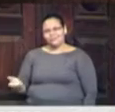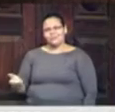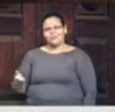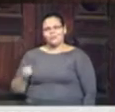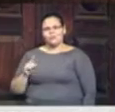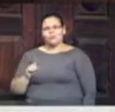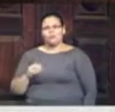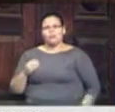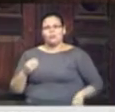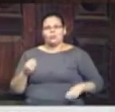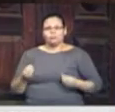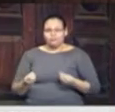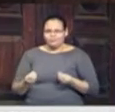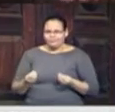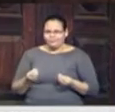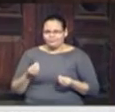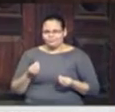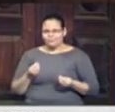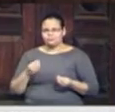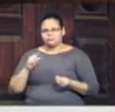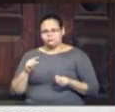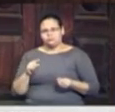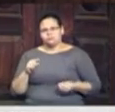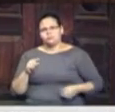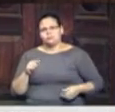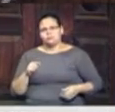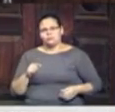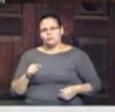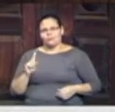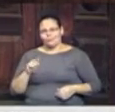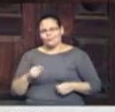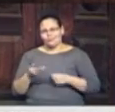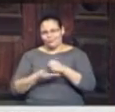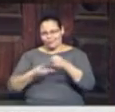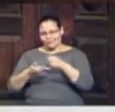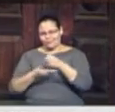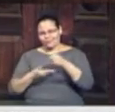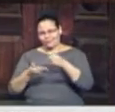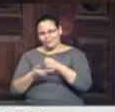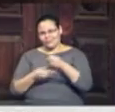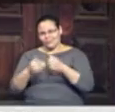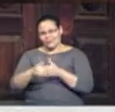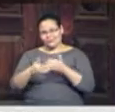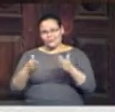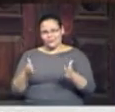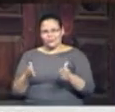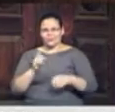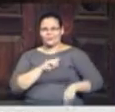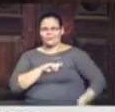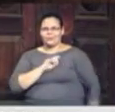o arrazoado que fundamentou o pacote da